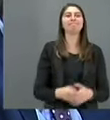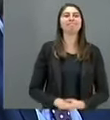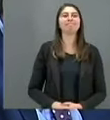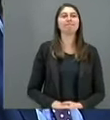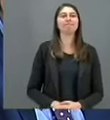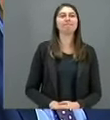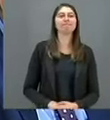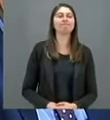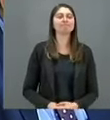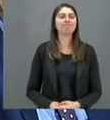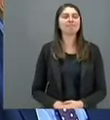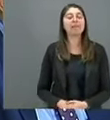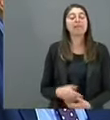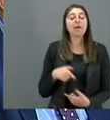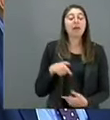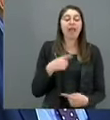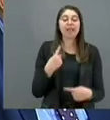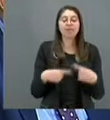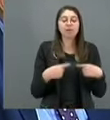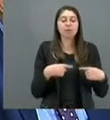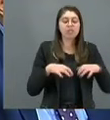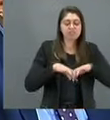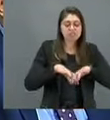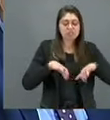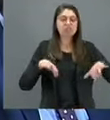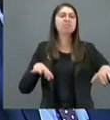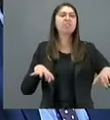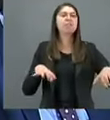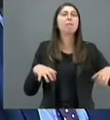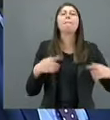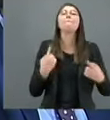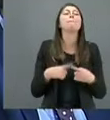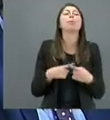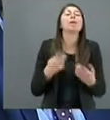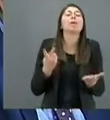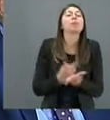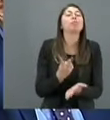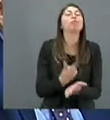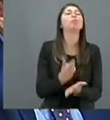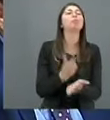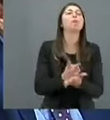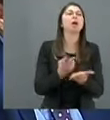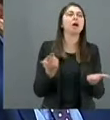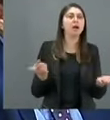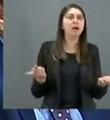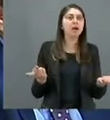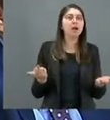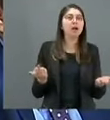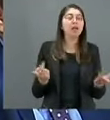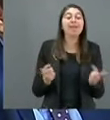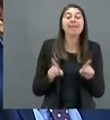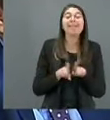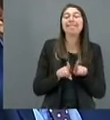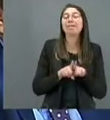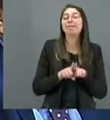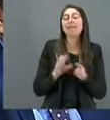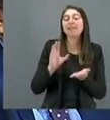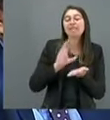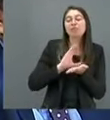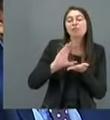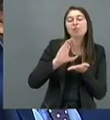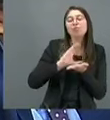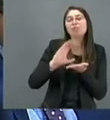Até quando essa política de segregação e até quando vão continuar ganhando